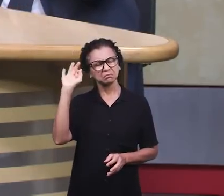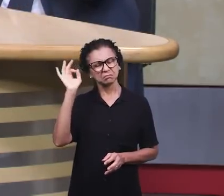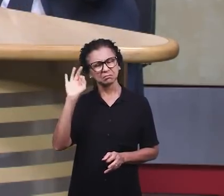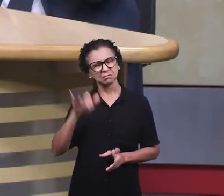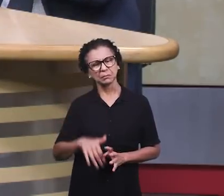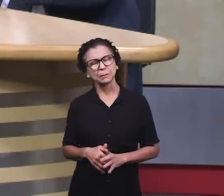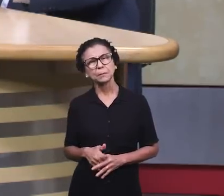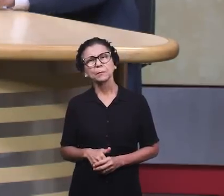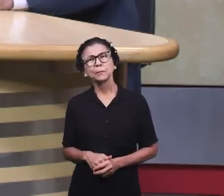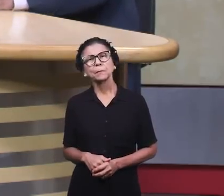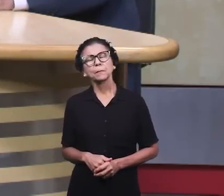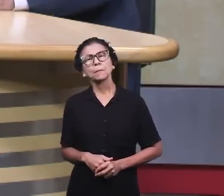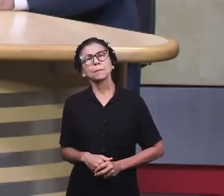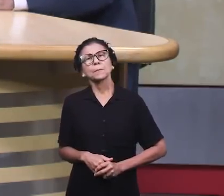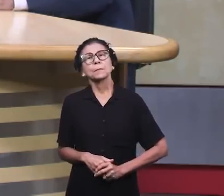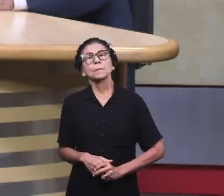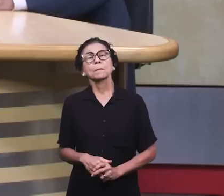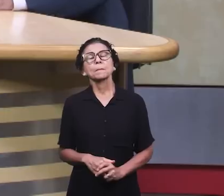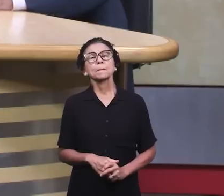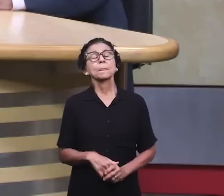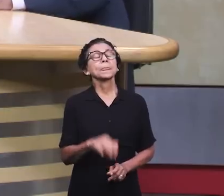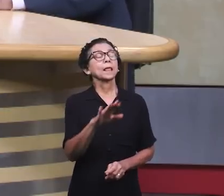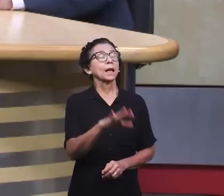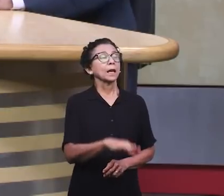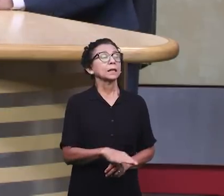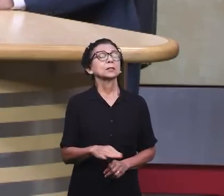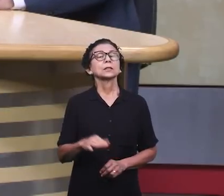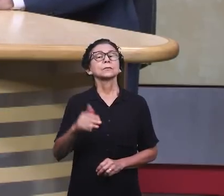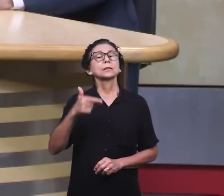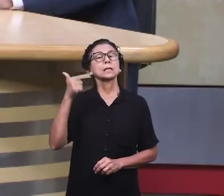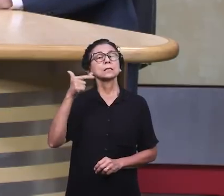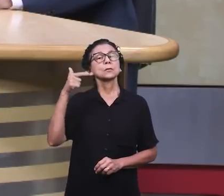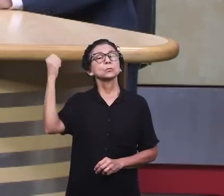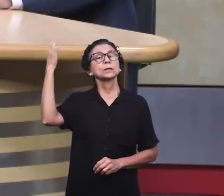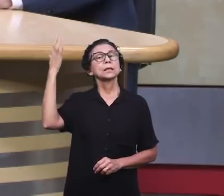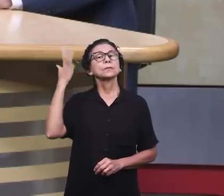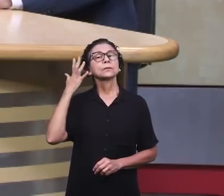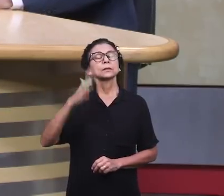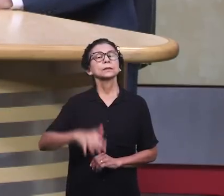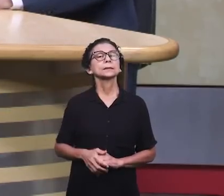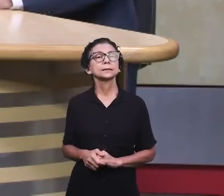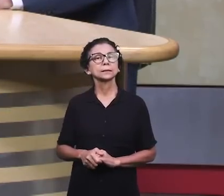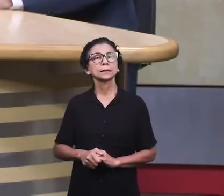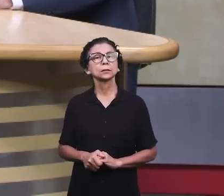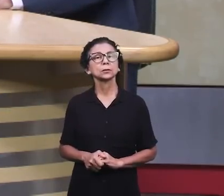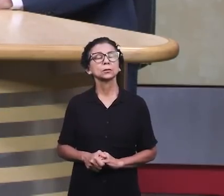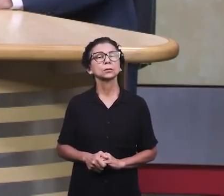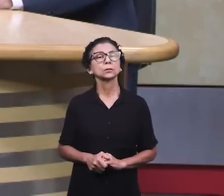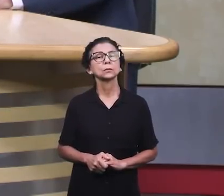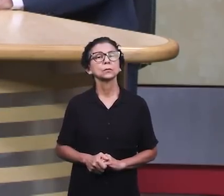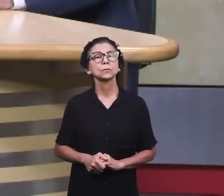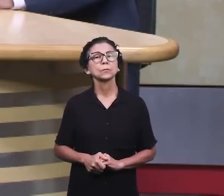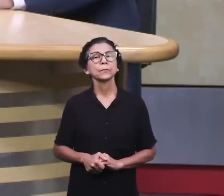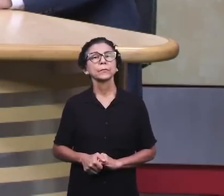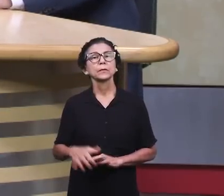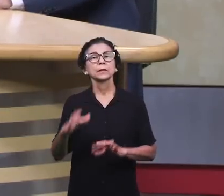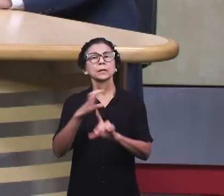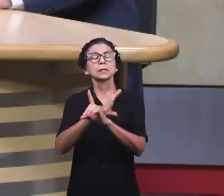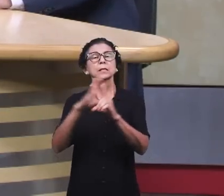tal, mas culto profético. Aí houve uma segunda revelação. O culto que eu programei na